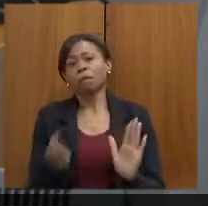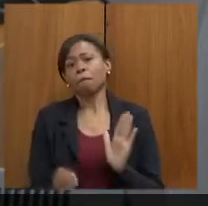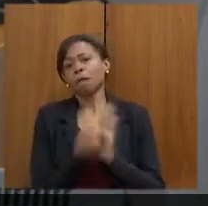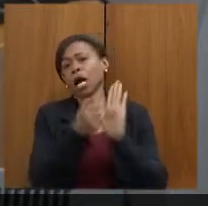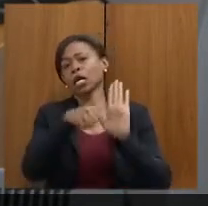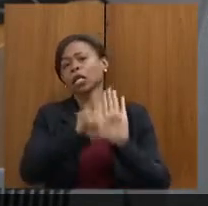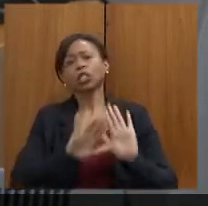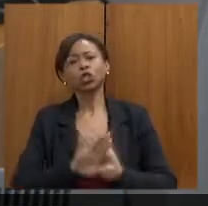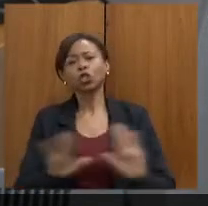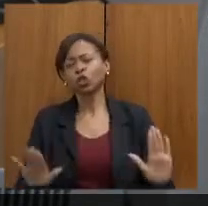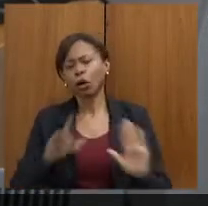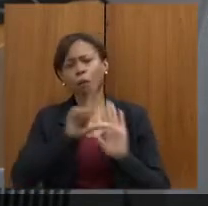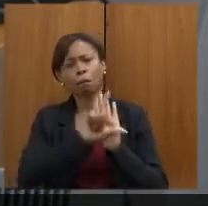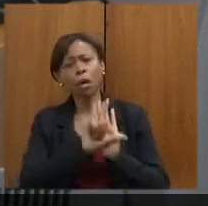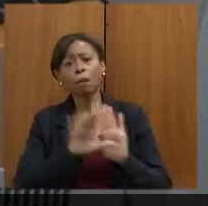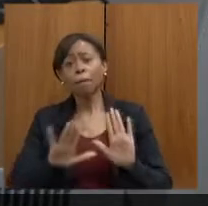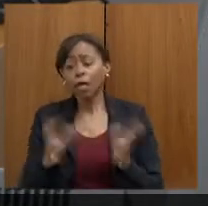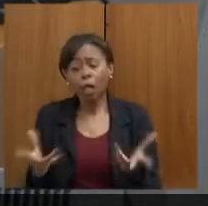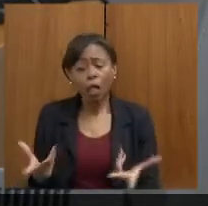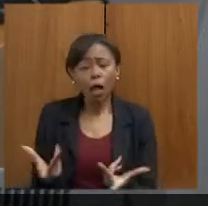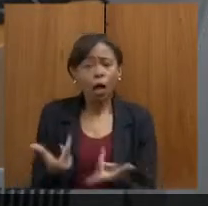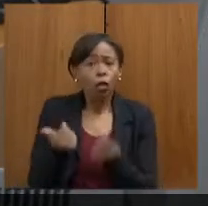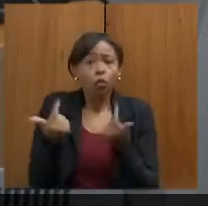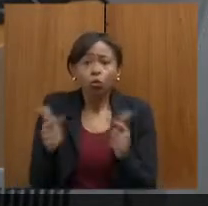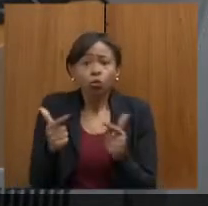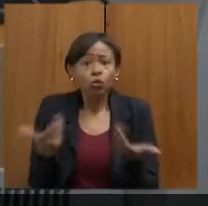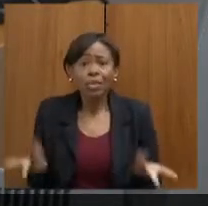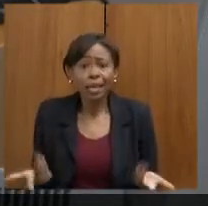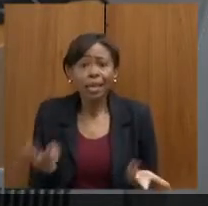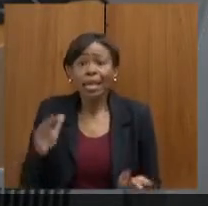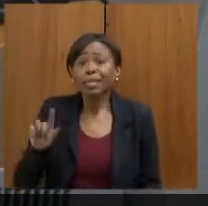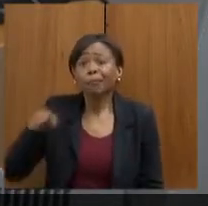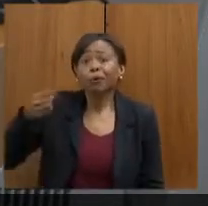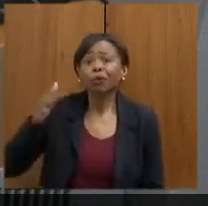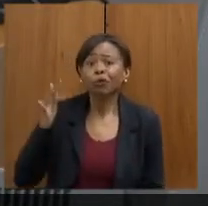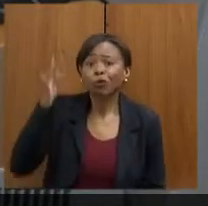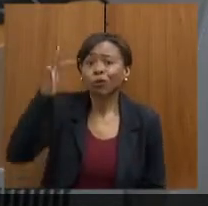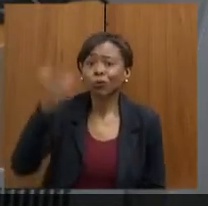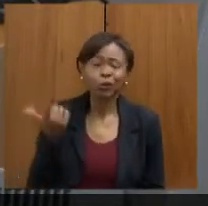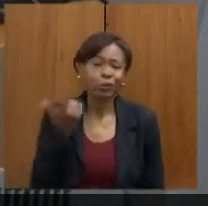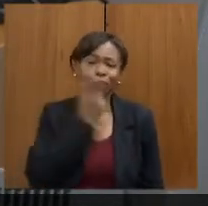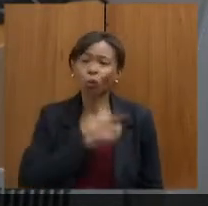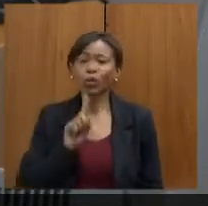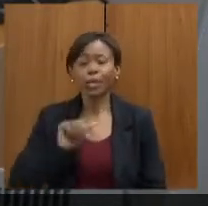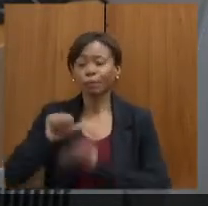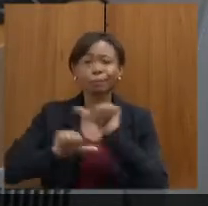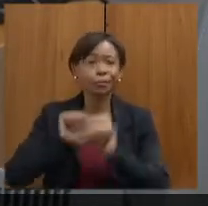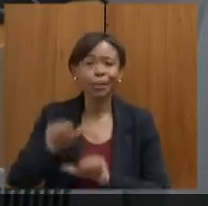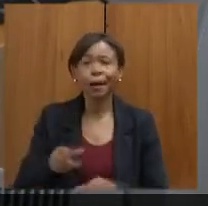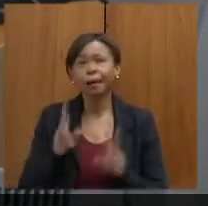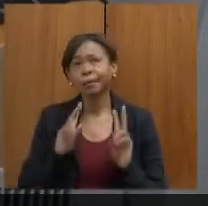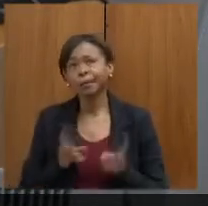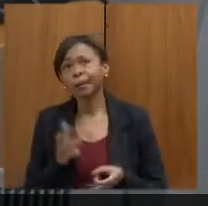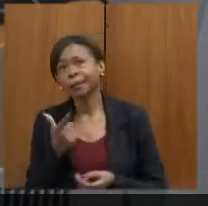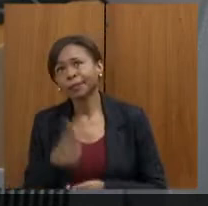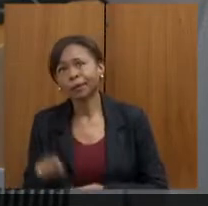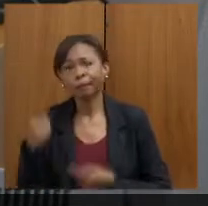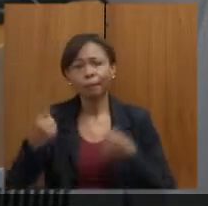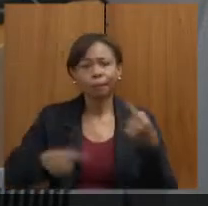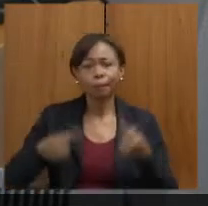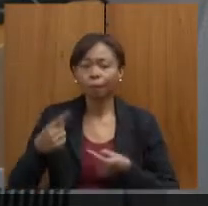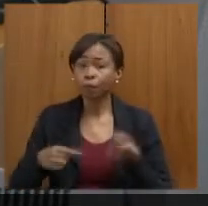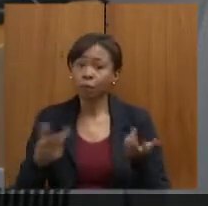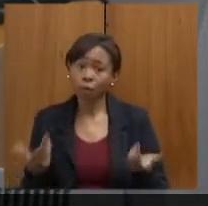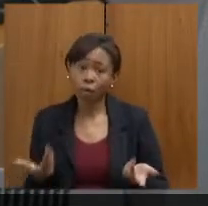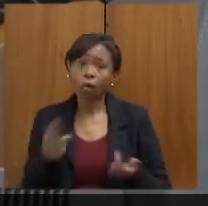aquele modo aprendessem como melhores e amanhã na gente não consegue dinamizar isso a gente tem que sentar discutir novamente por aí vai E isso não